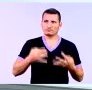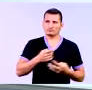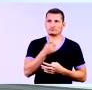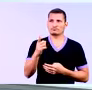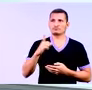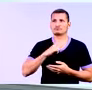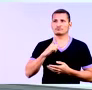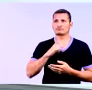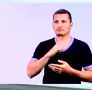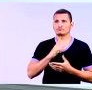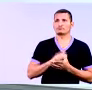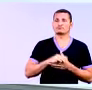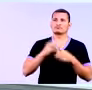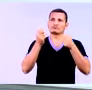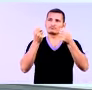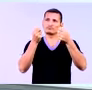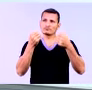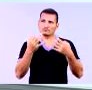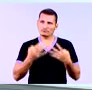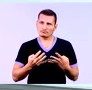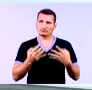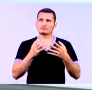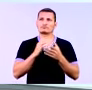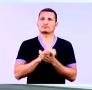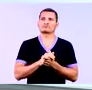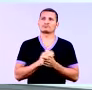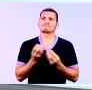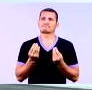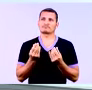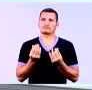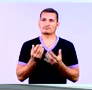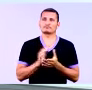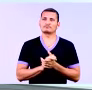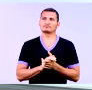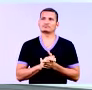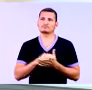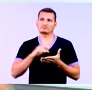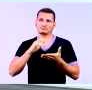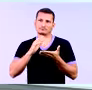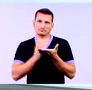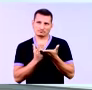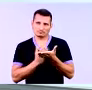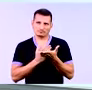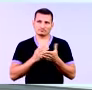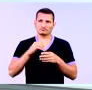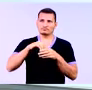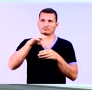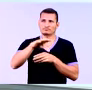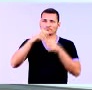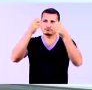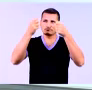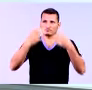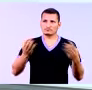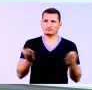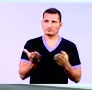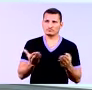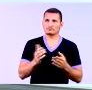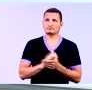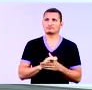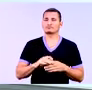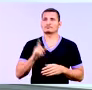tenha explicadinho, em detalhes, de maneira bem didática no caderno, o conteúdo trabalhado aqui. Tá? Então,